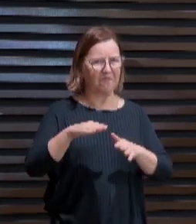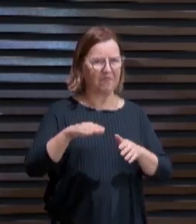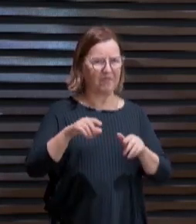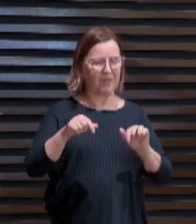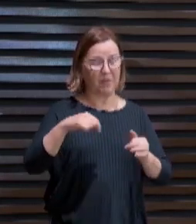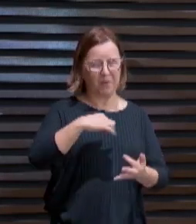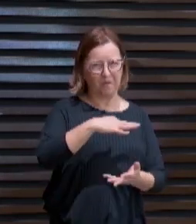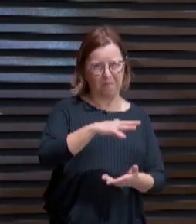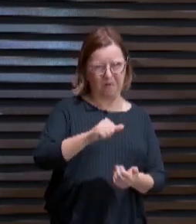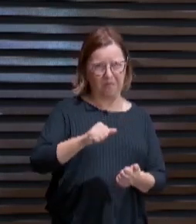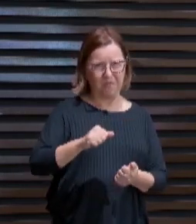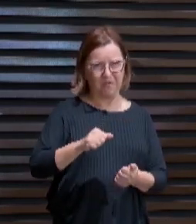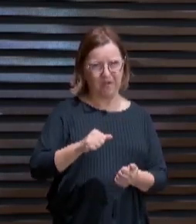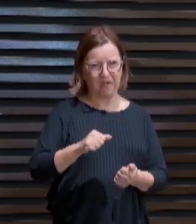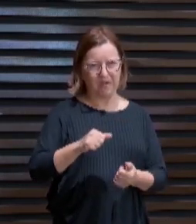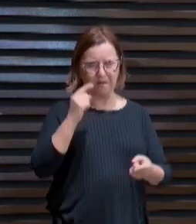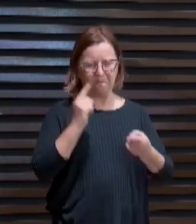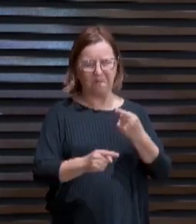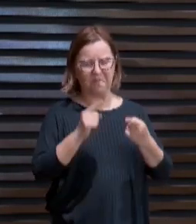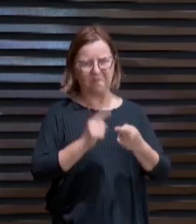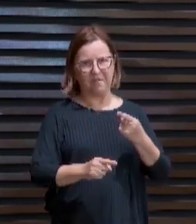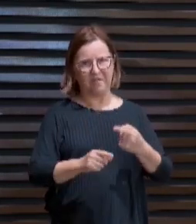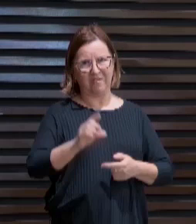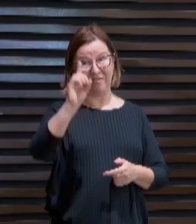restrições dos seus direitos,